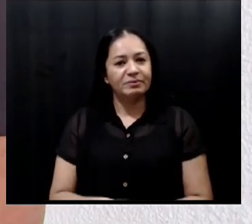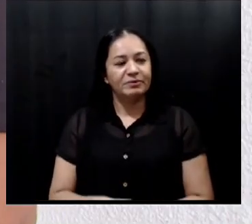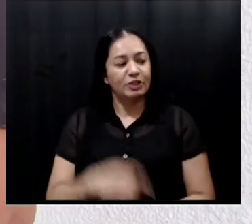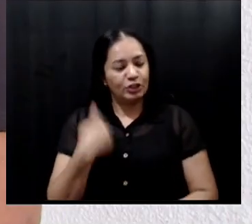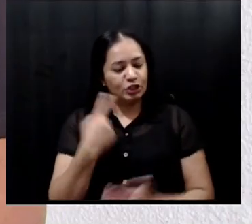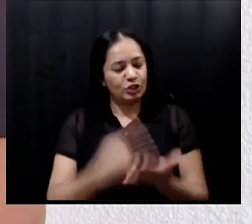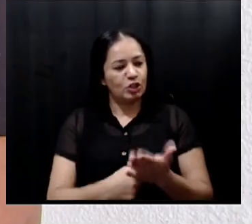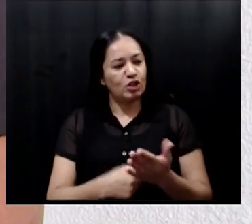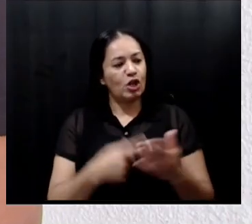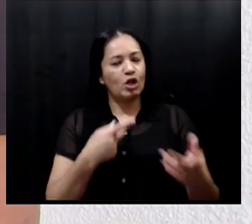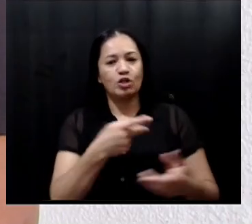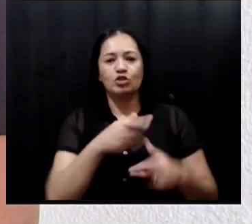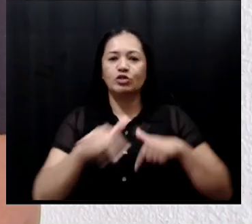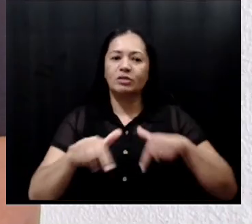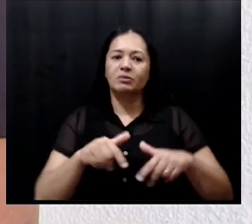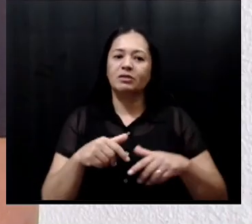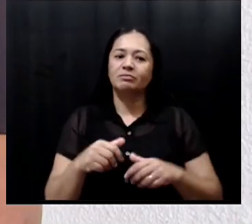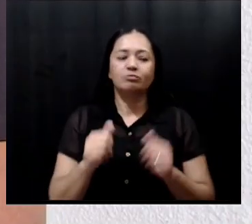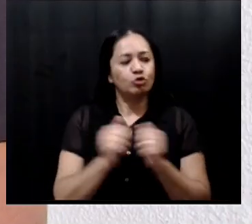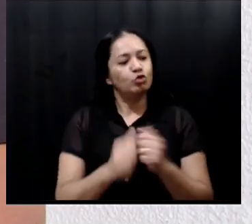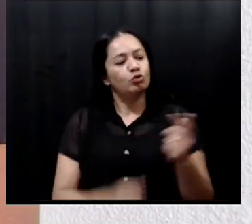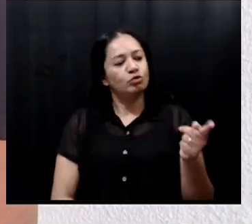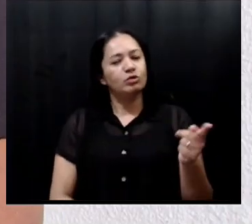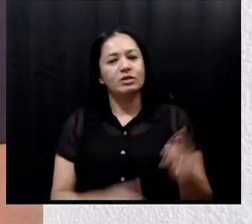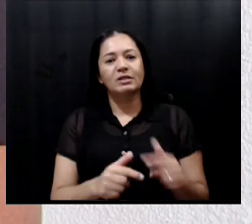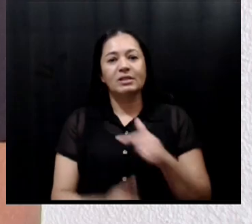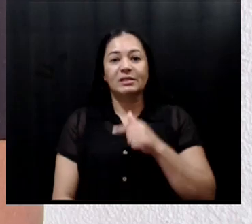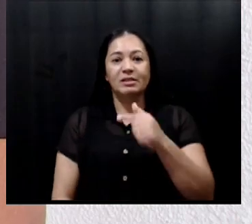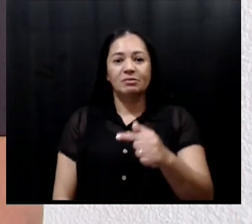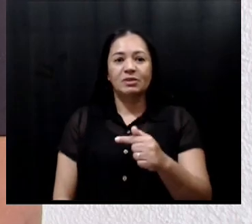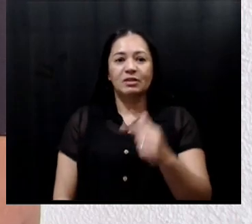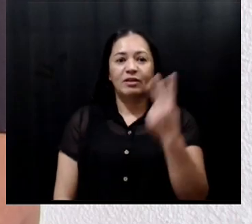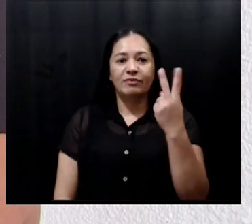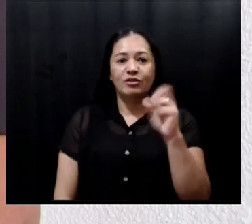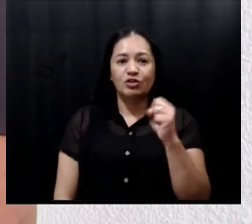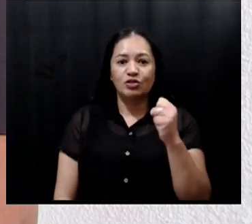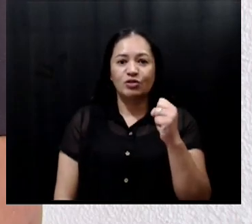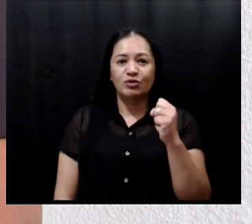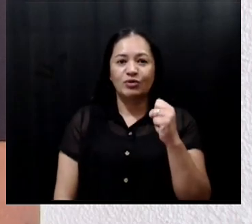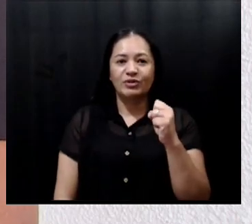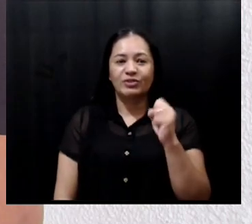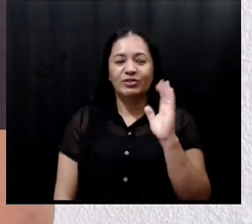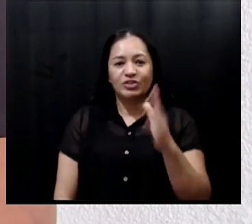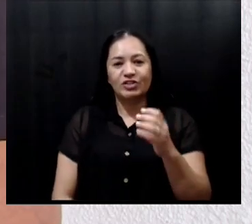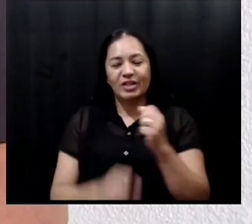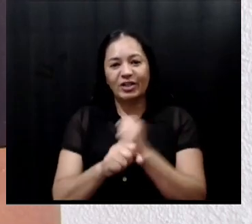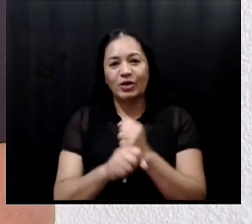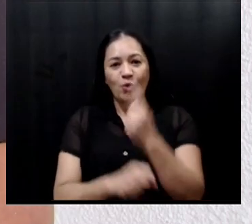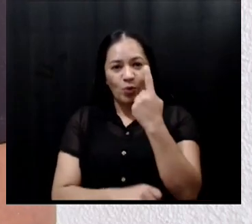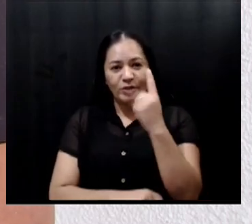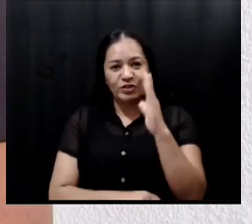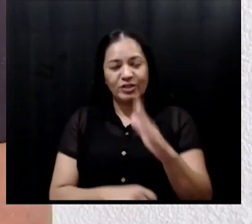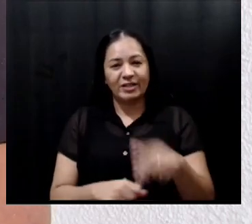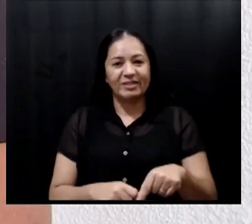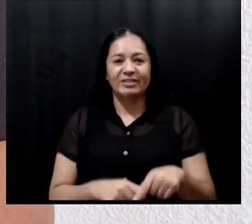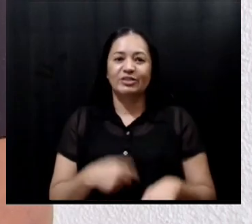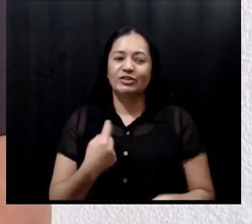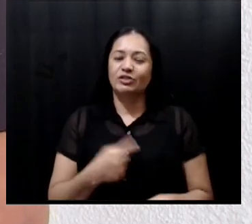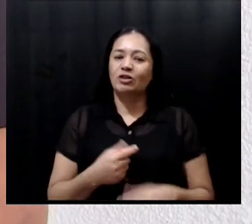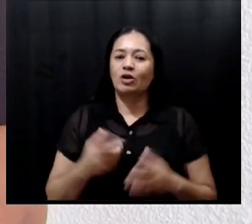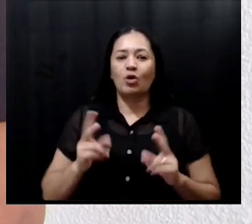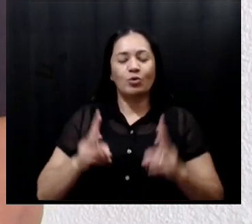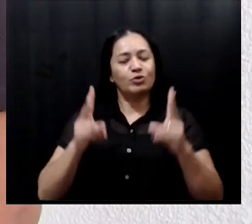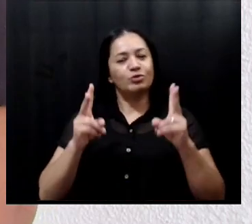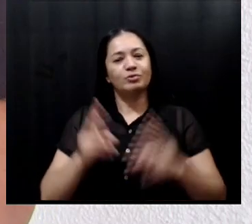aí semana que vem, dia 28, faz um ano que a gente está aqui. E aí a gente está tocando a vida. E como que foi